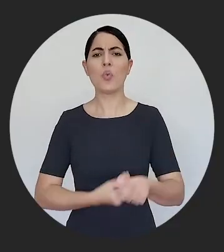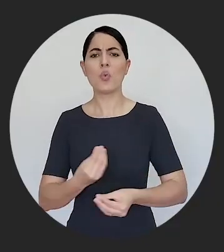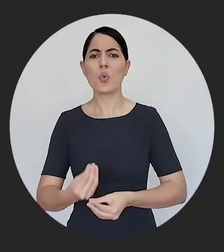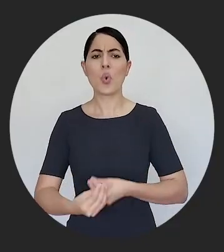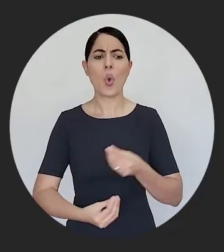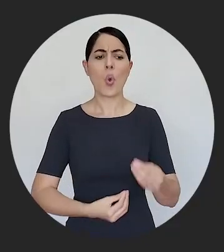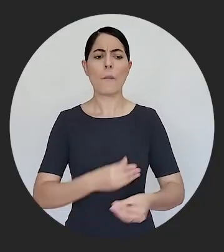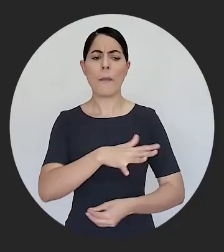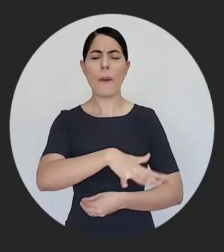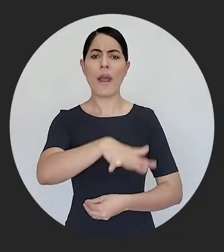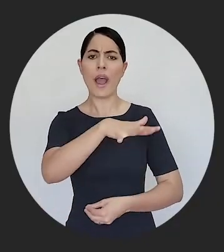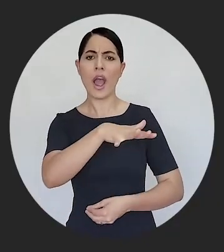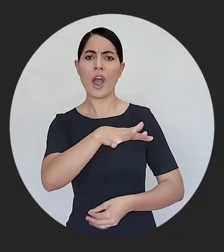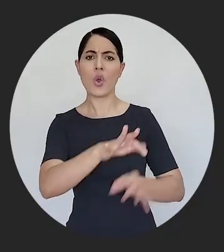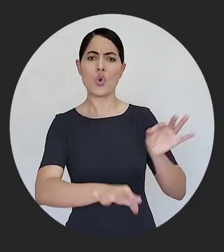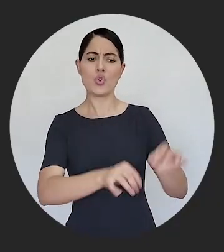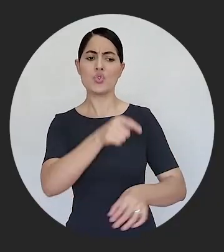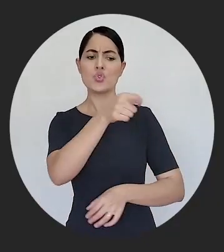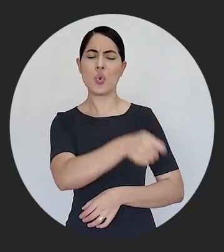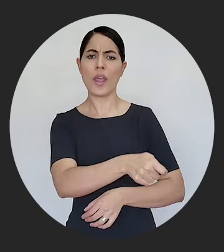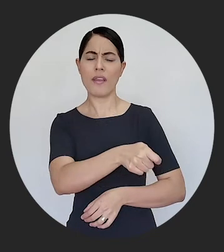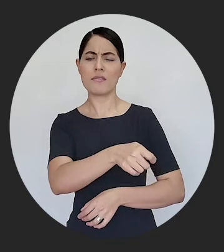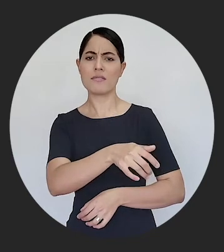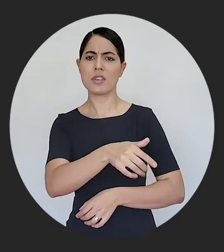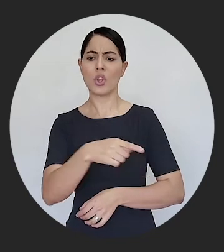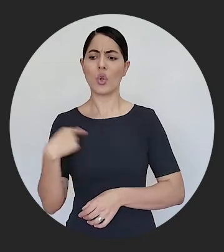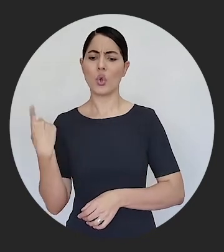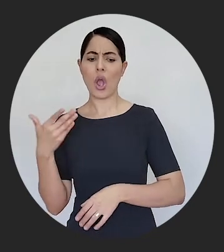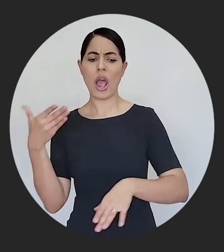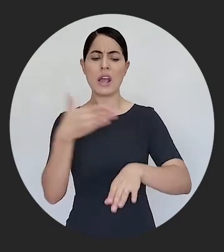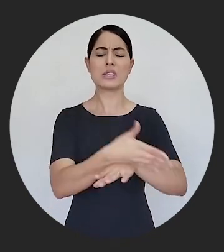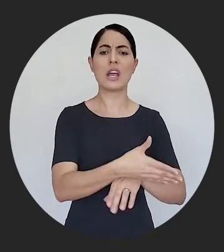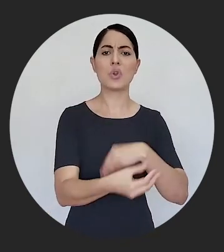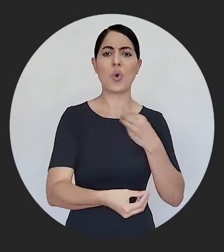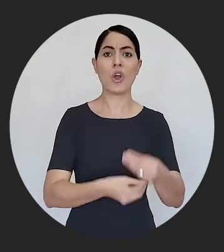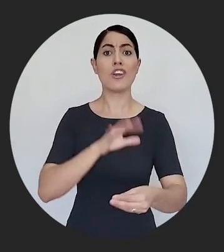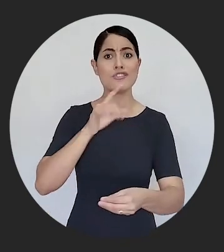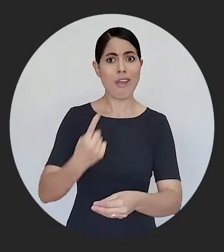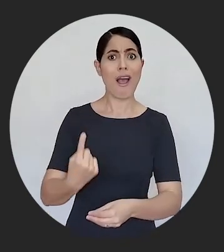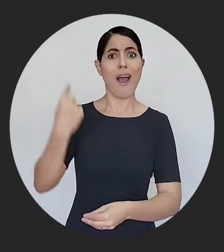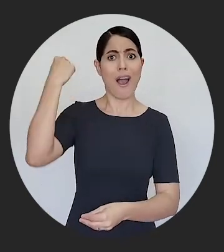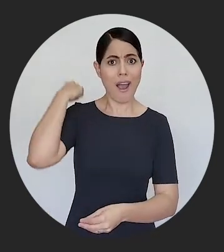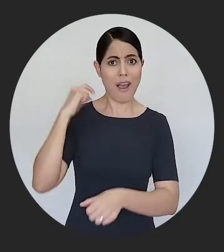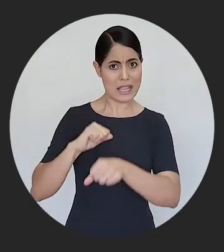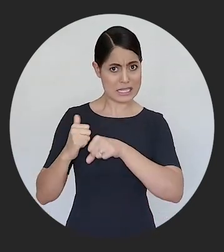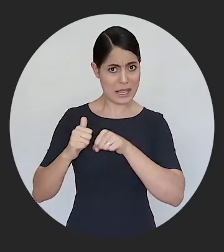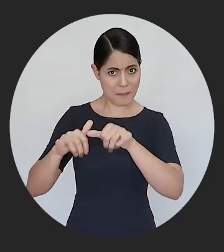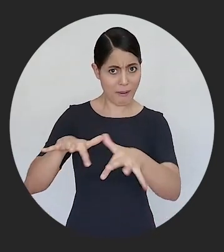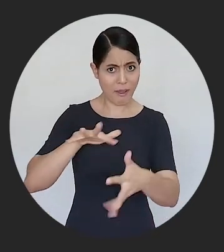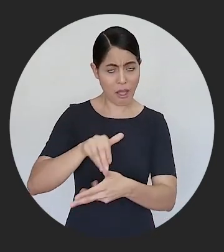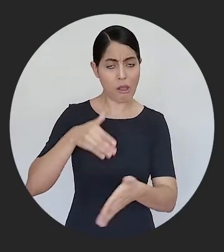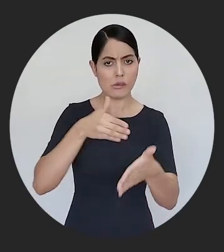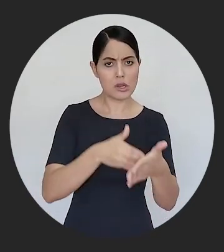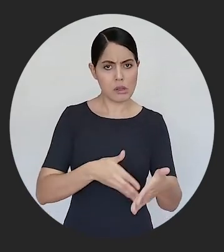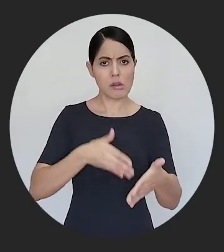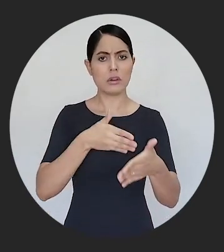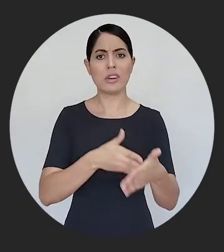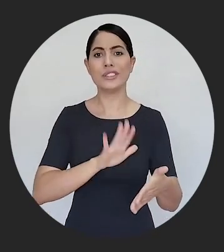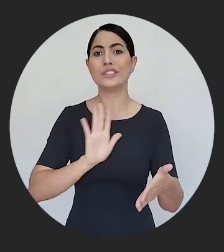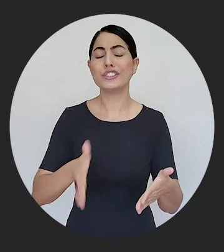acesso aos magistrados, acesso extremamente dificultado. Nós todos sabemos que já era difícil antes da pandemia, já